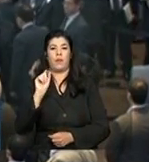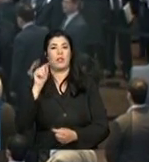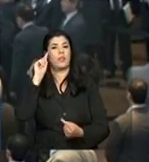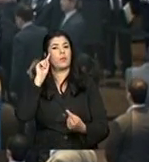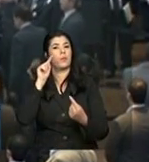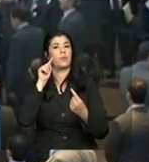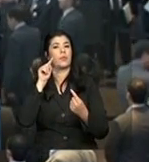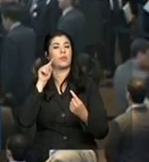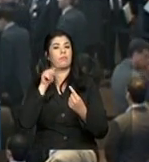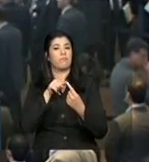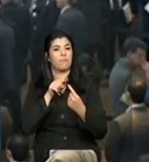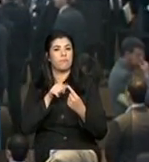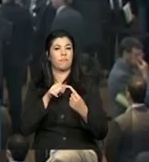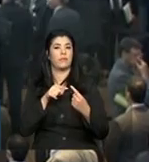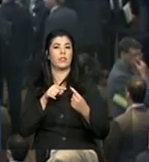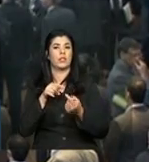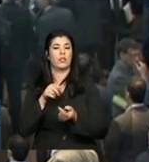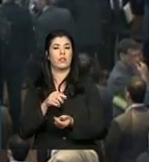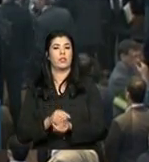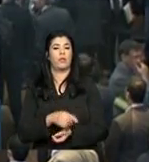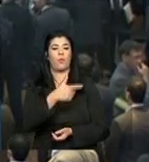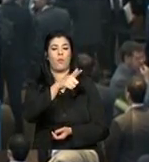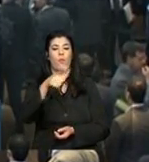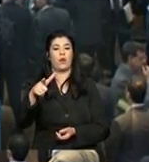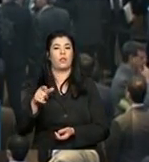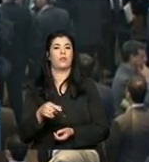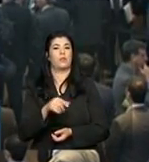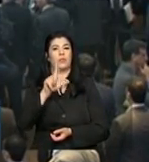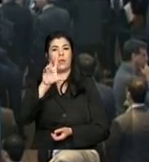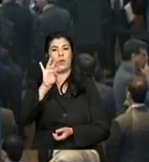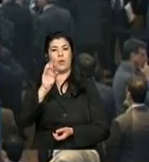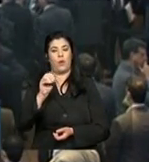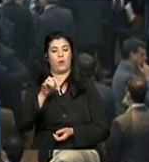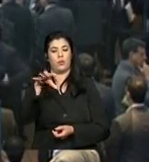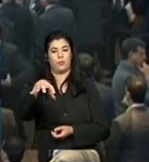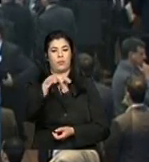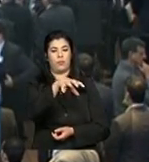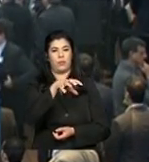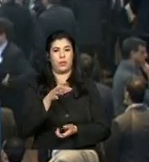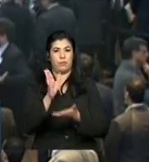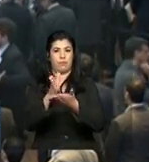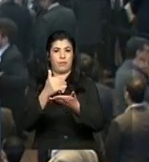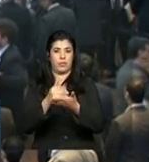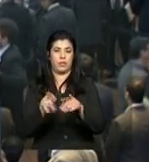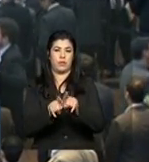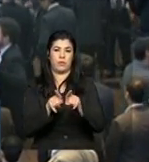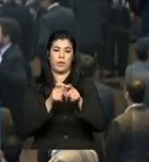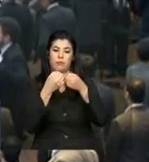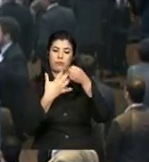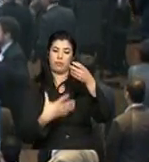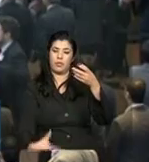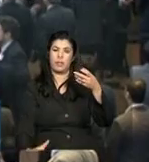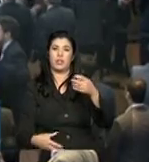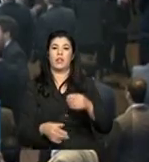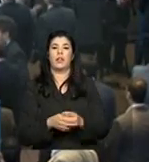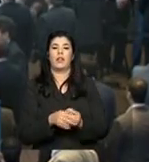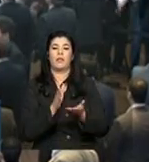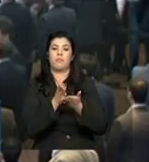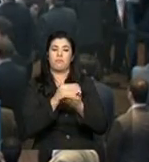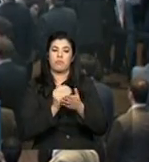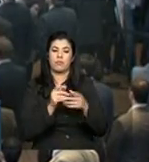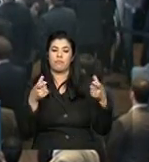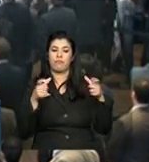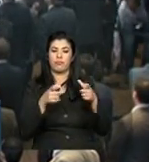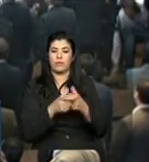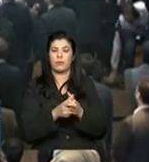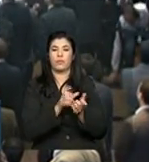uma competição pelos sublotes em separado ou pelo lote como um todo e também entre as modalidades sublotes e